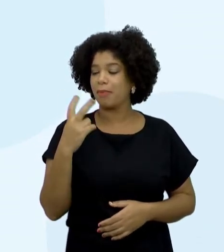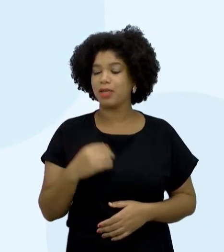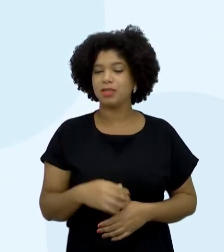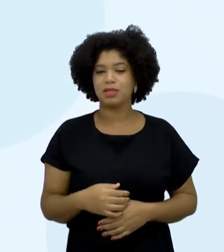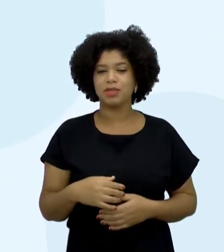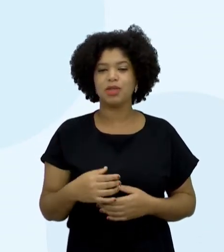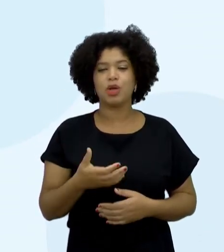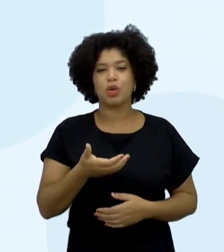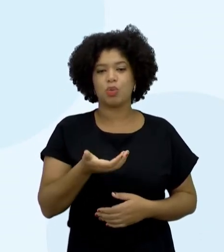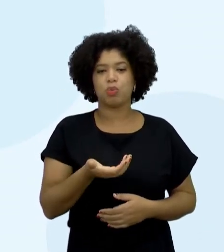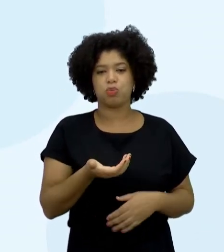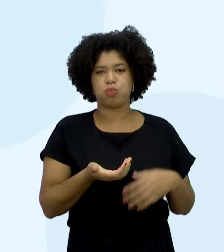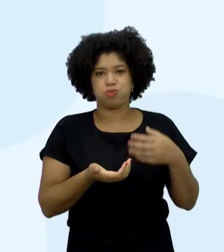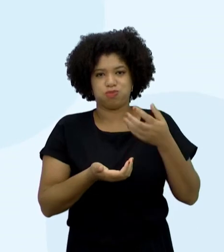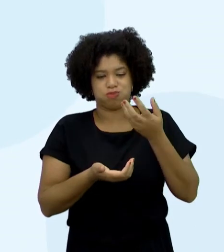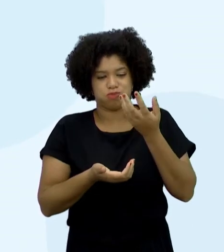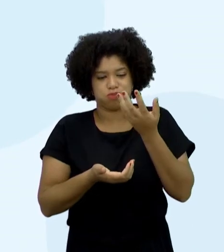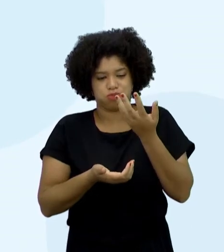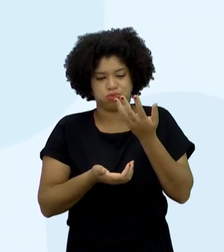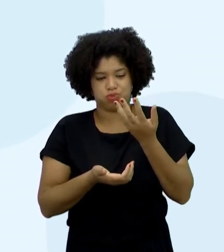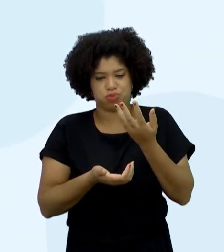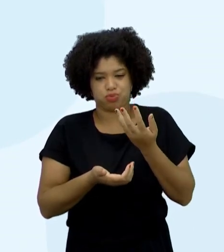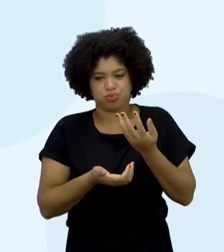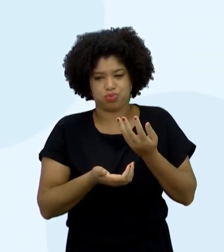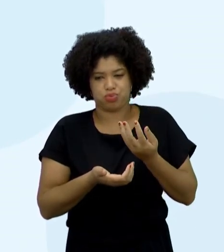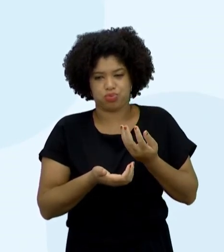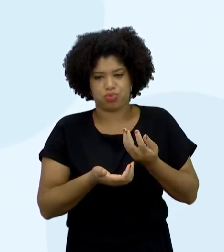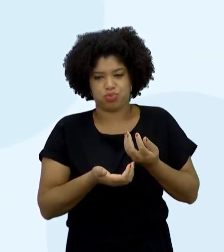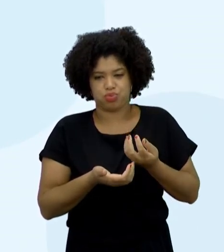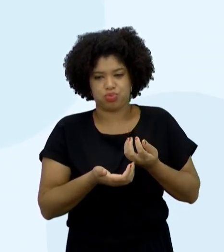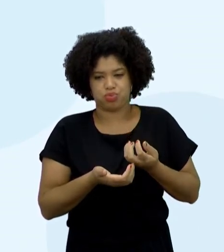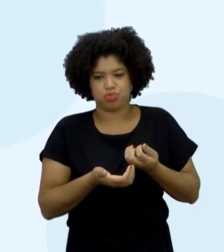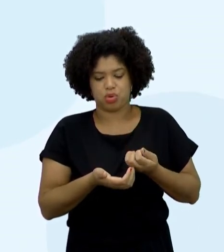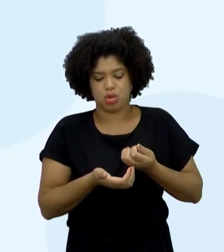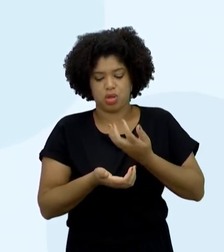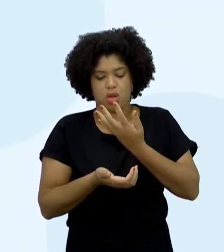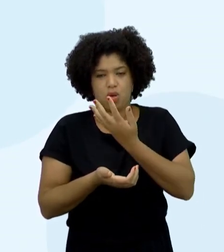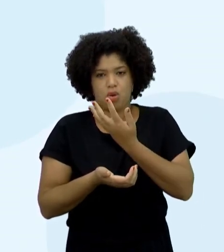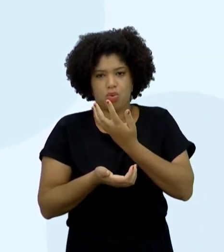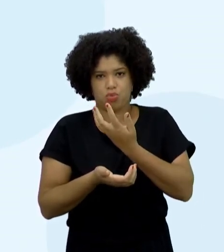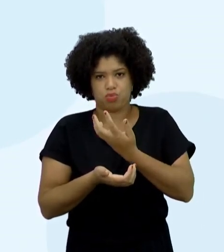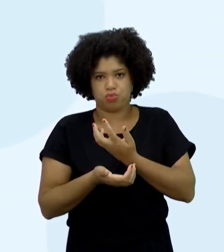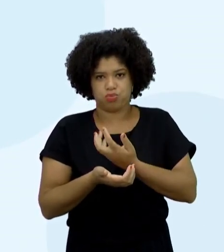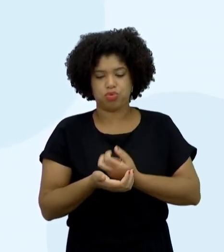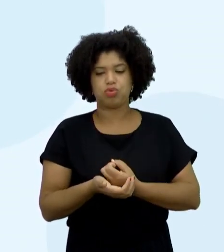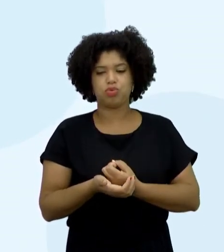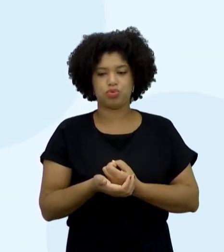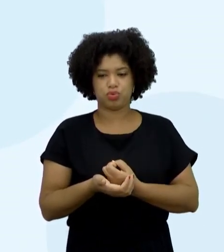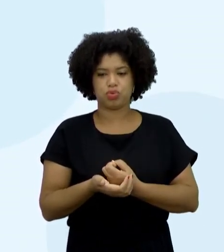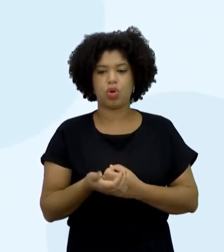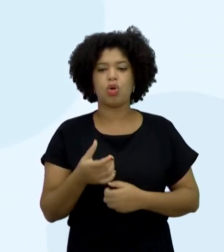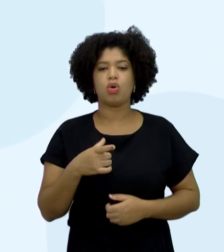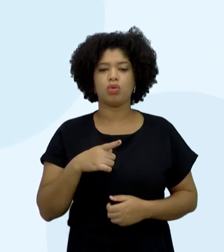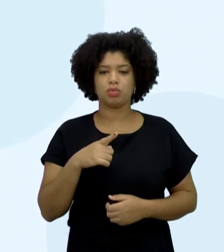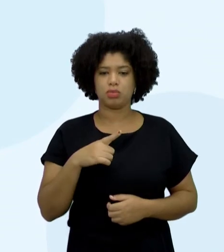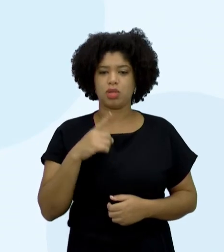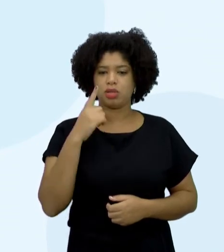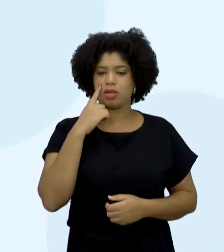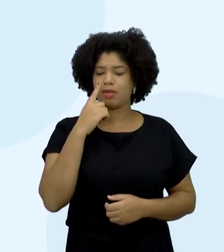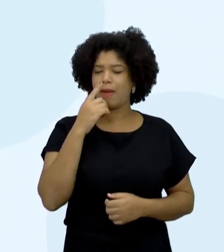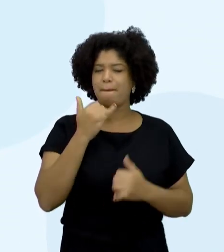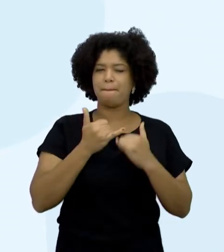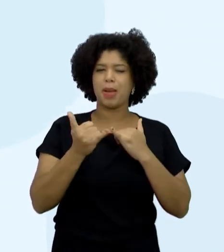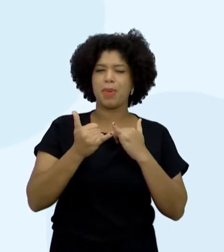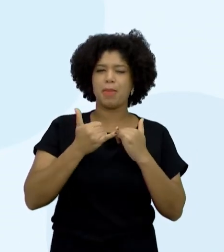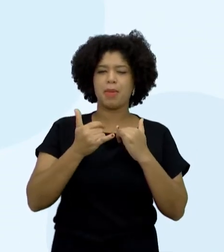paralelos à superfície que está alinhada aqui, está alinhada aqui a um fictício,